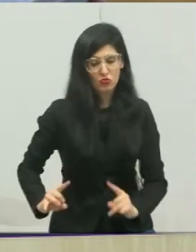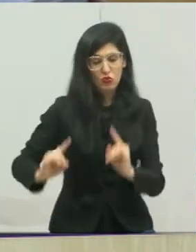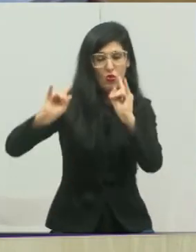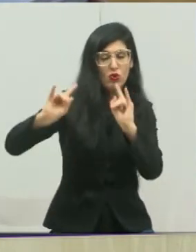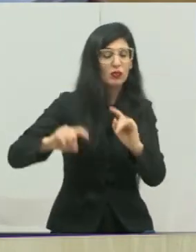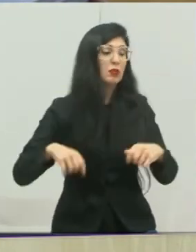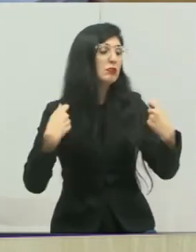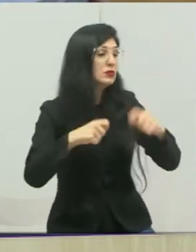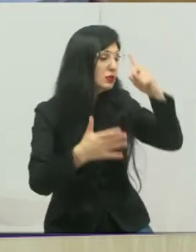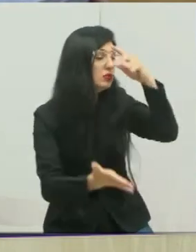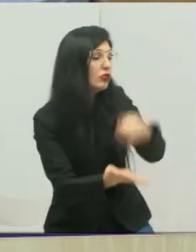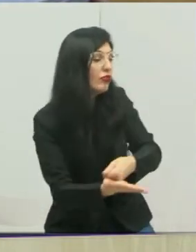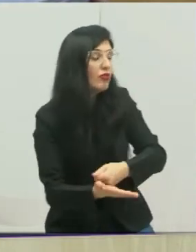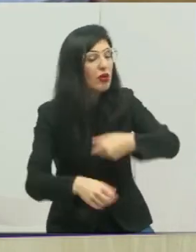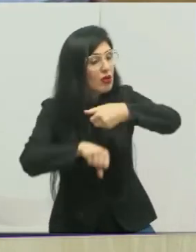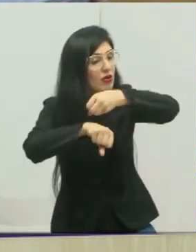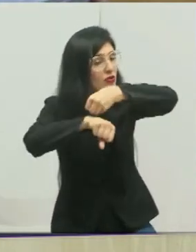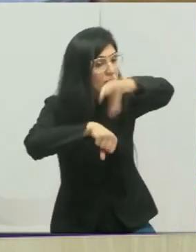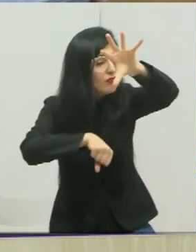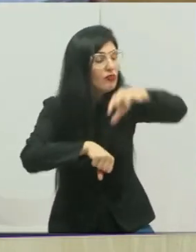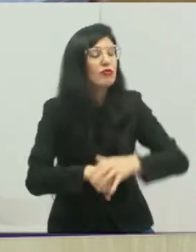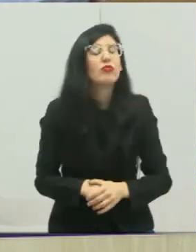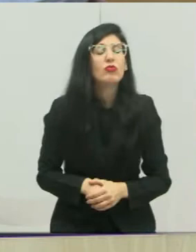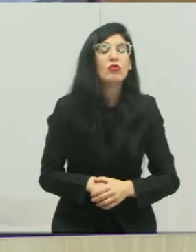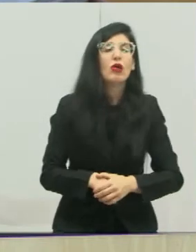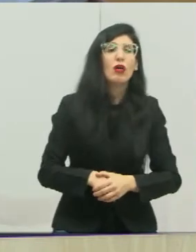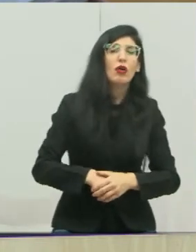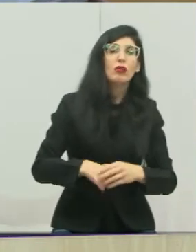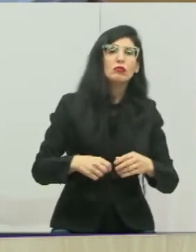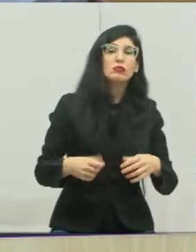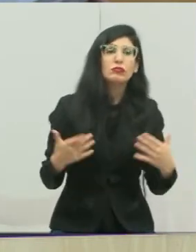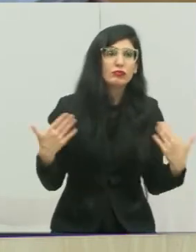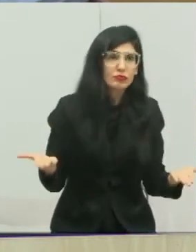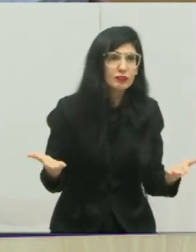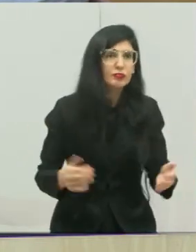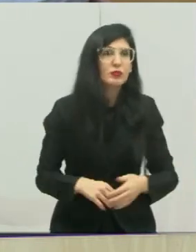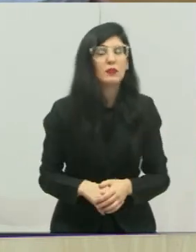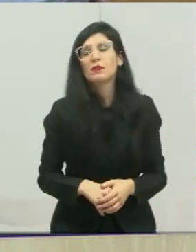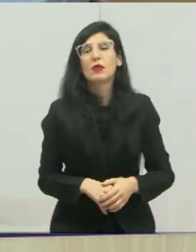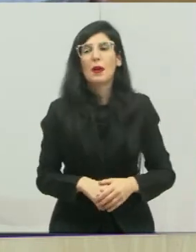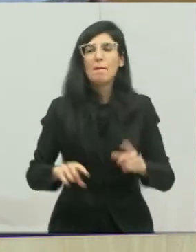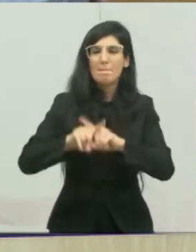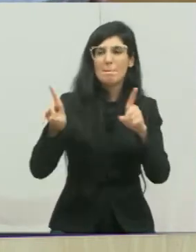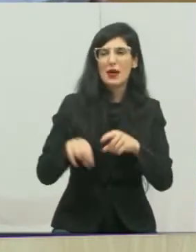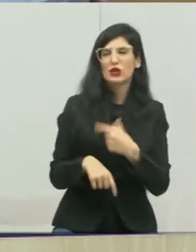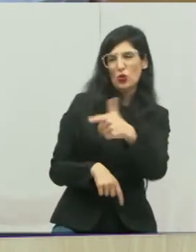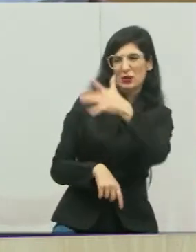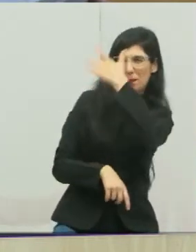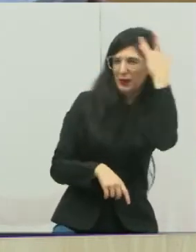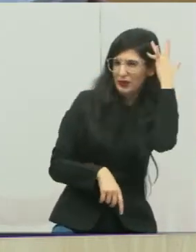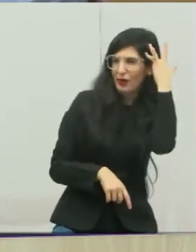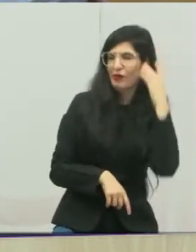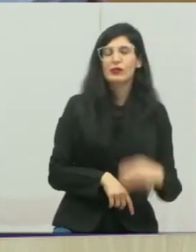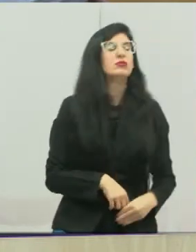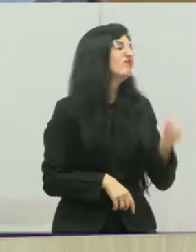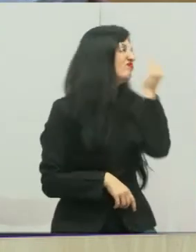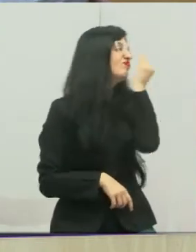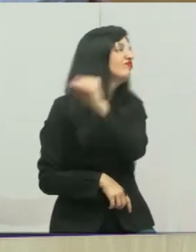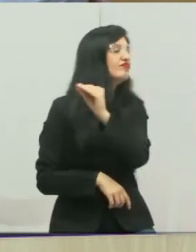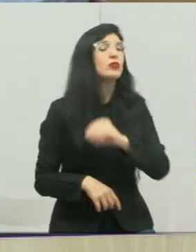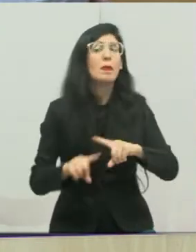comunicação com a empresa proprietária do terreno, que se quedou inerte e desinteressada. Considerando que foram encaminhados ofício